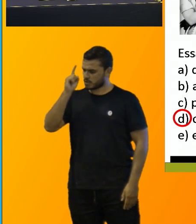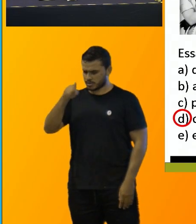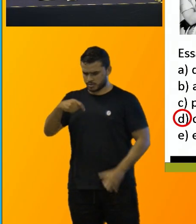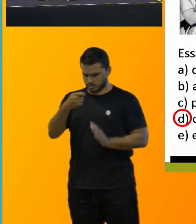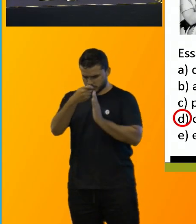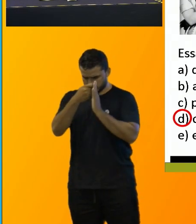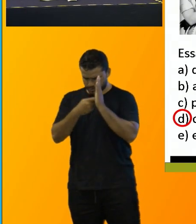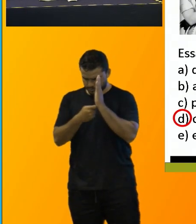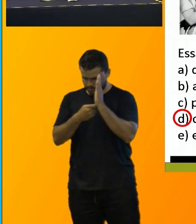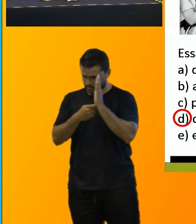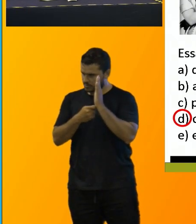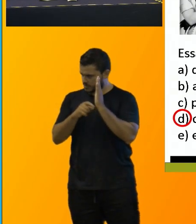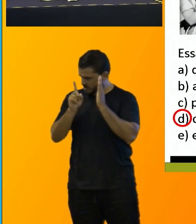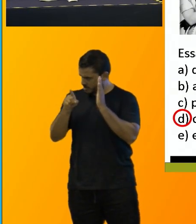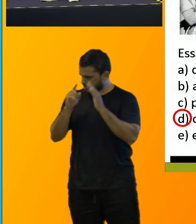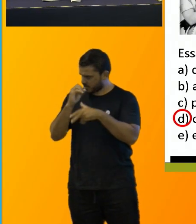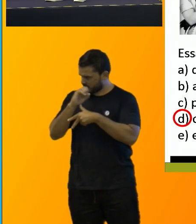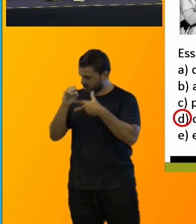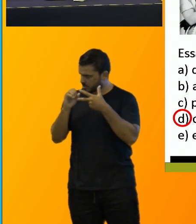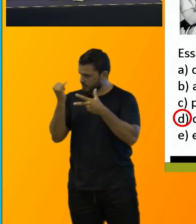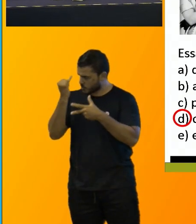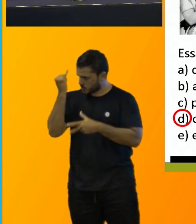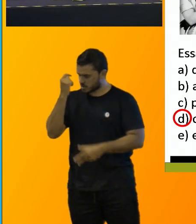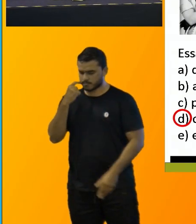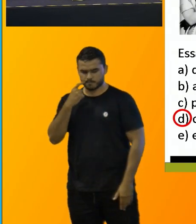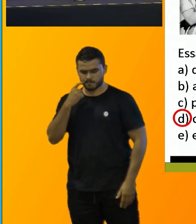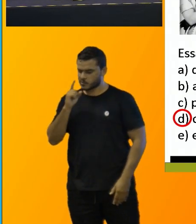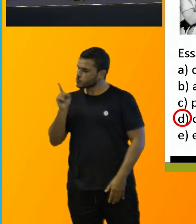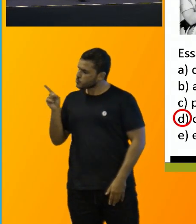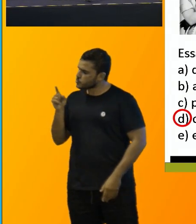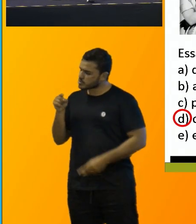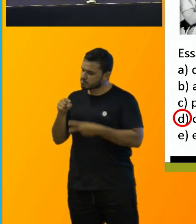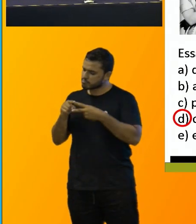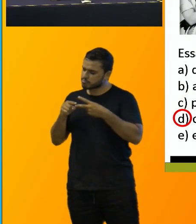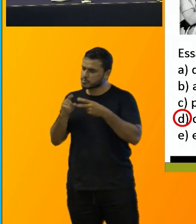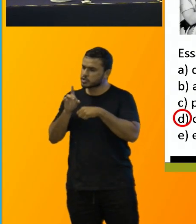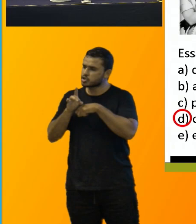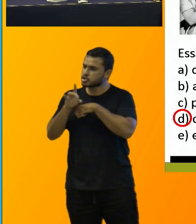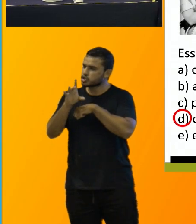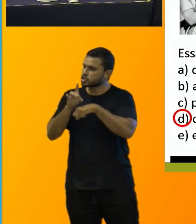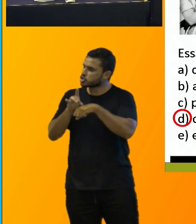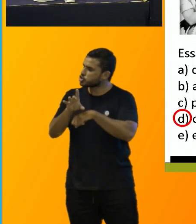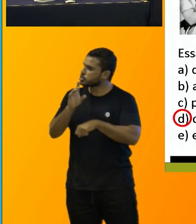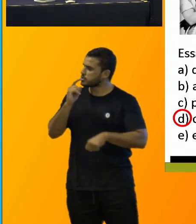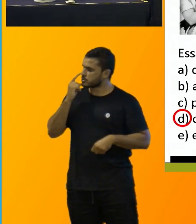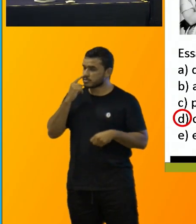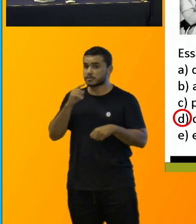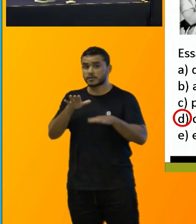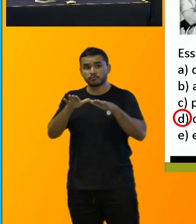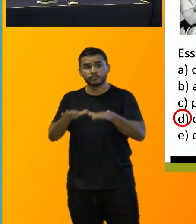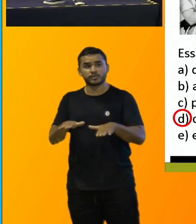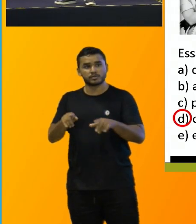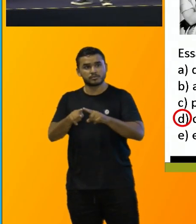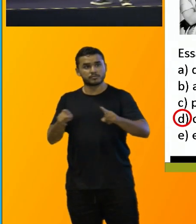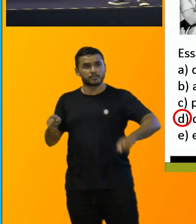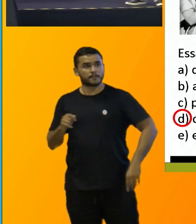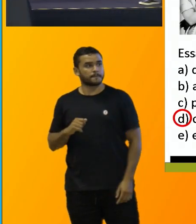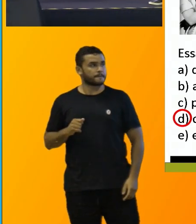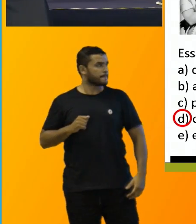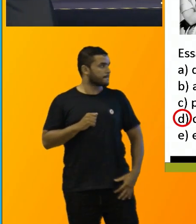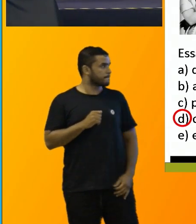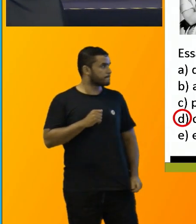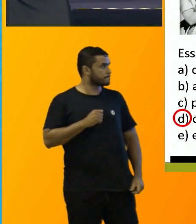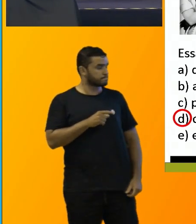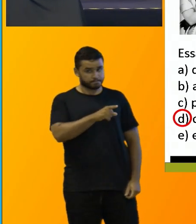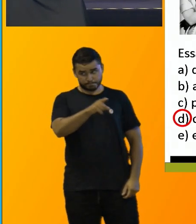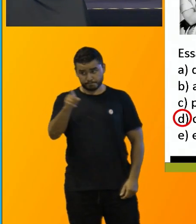na aprovação? E quais seriam 2 dicas que você daria para quem ficou até agora, para esse finalzinho de aula?